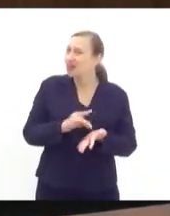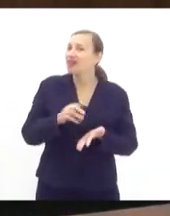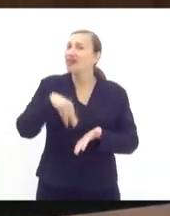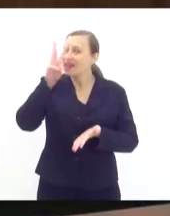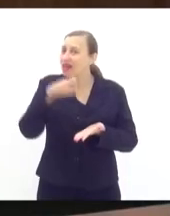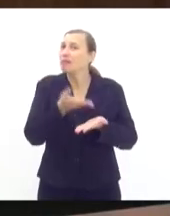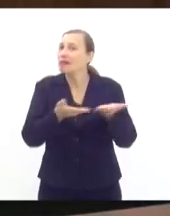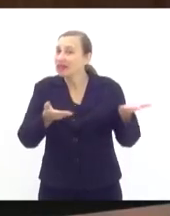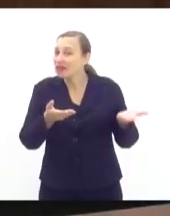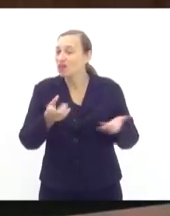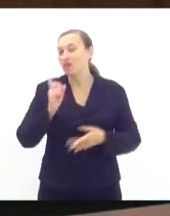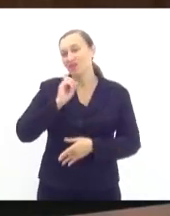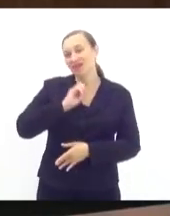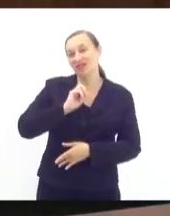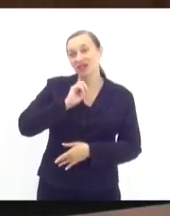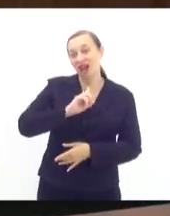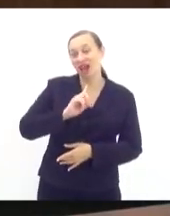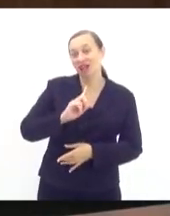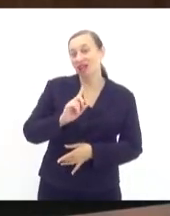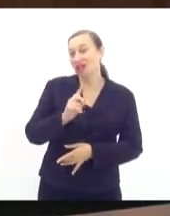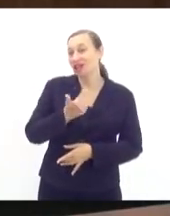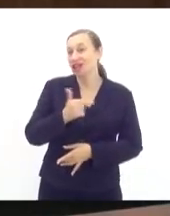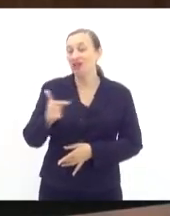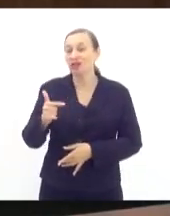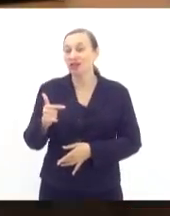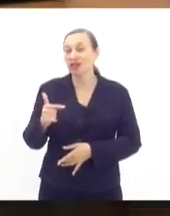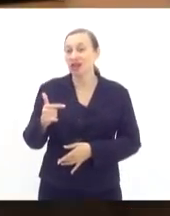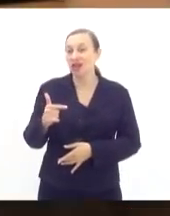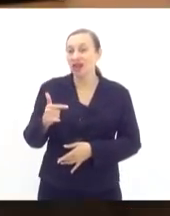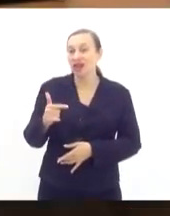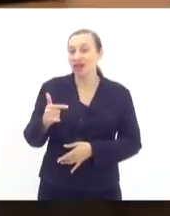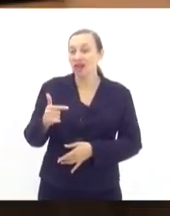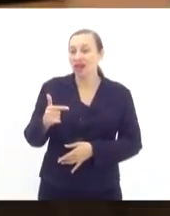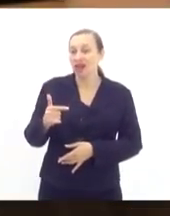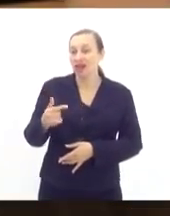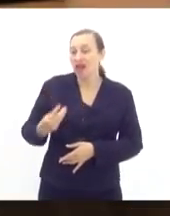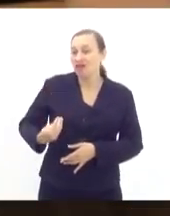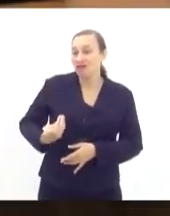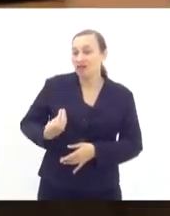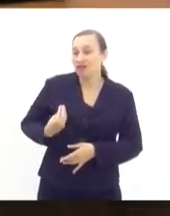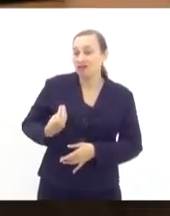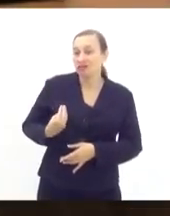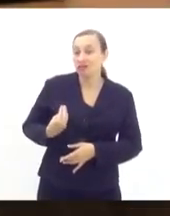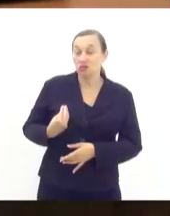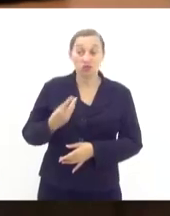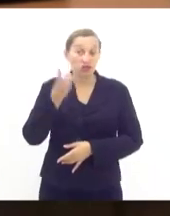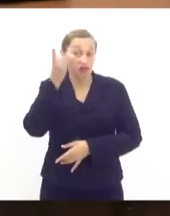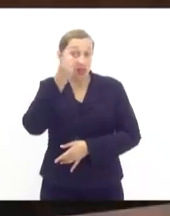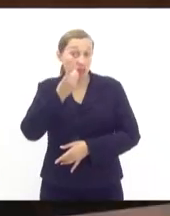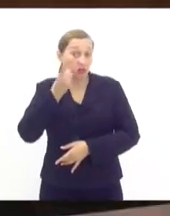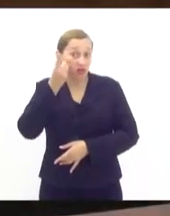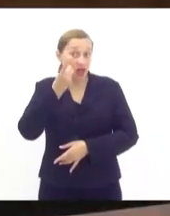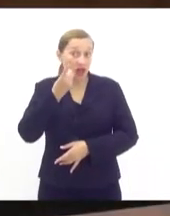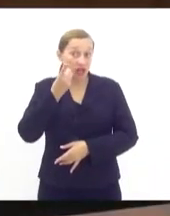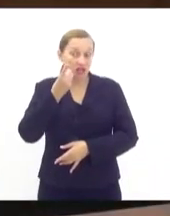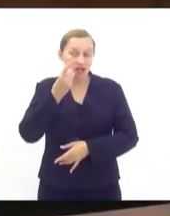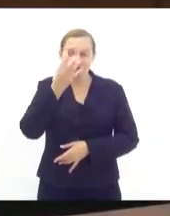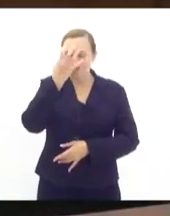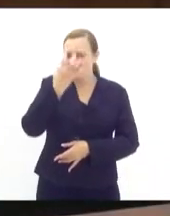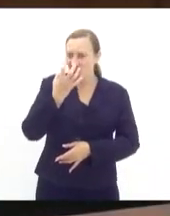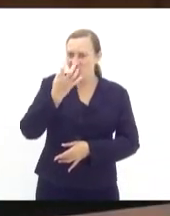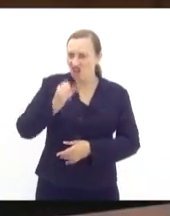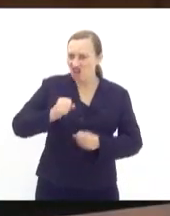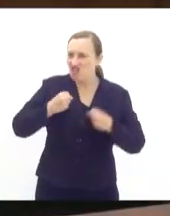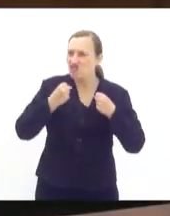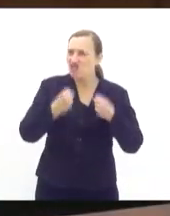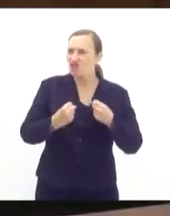perdeu foi Minas Gerais de não ter tido a presença de uma deputada séria de uma pessoa Firme